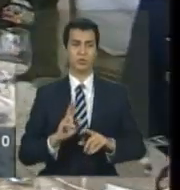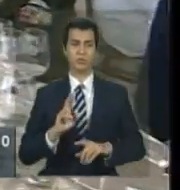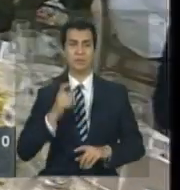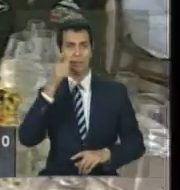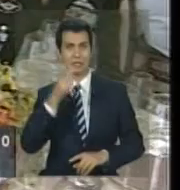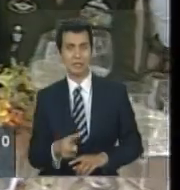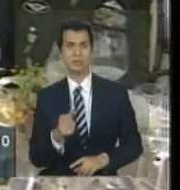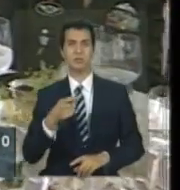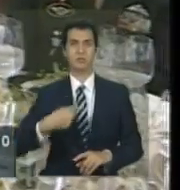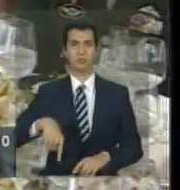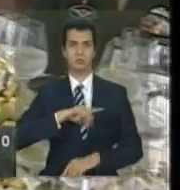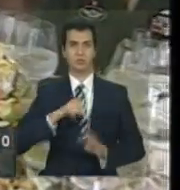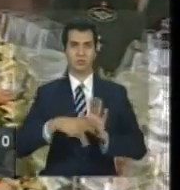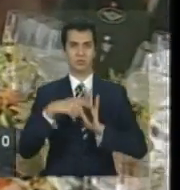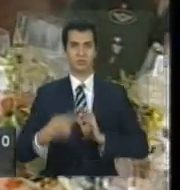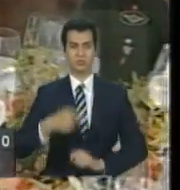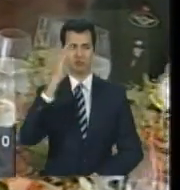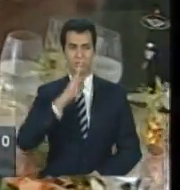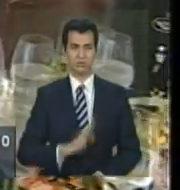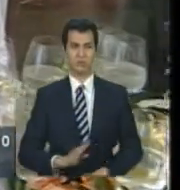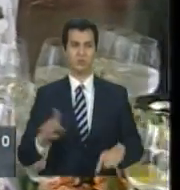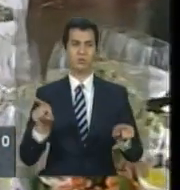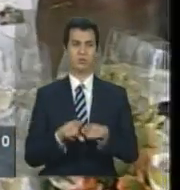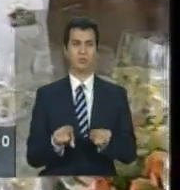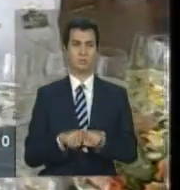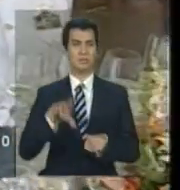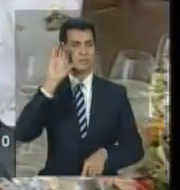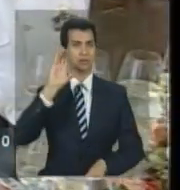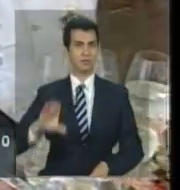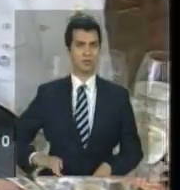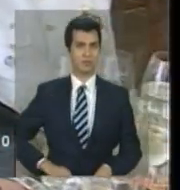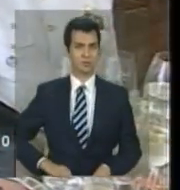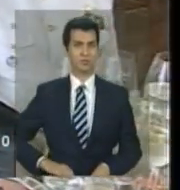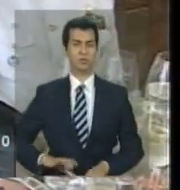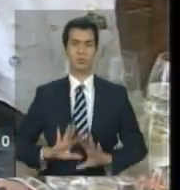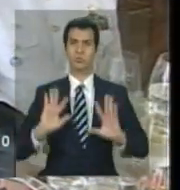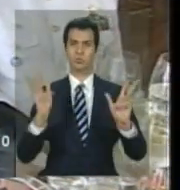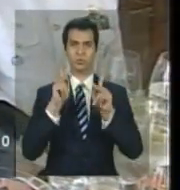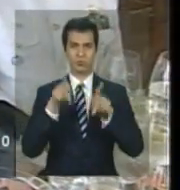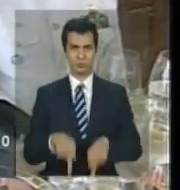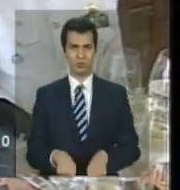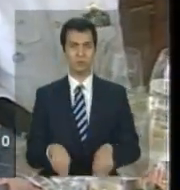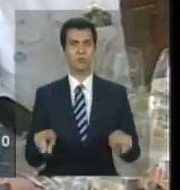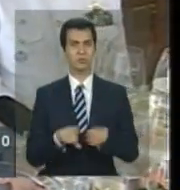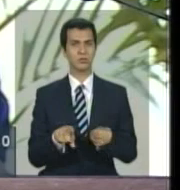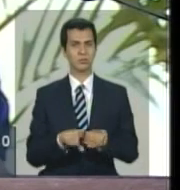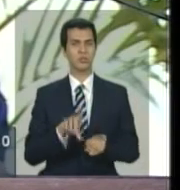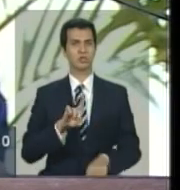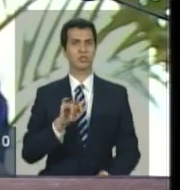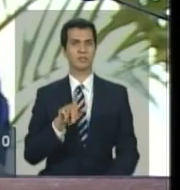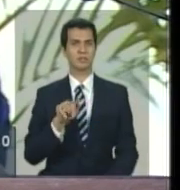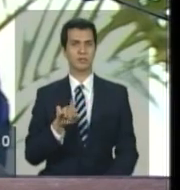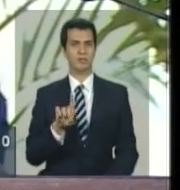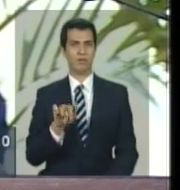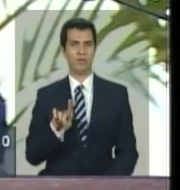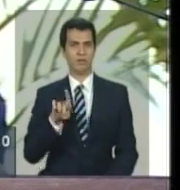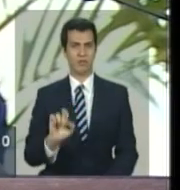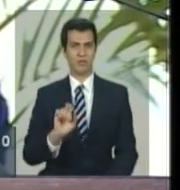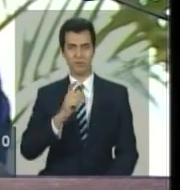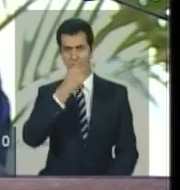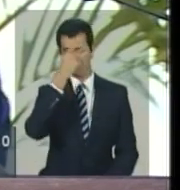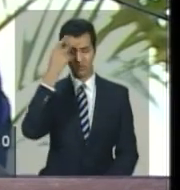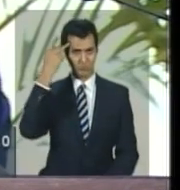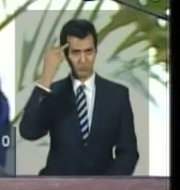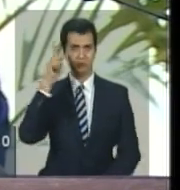nacionais, a cidadania de seus habitantes e a dignidade da pessoa humana a qualquer